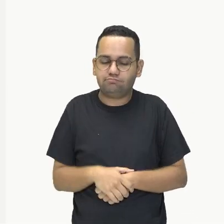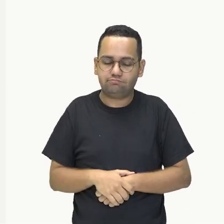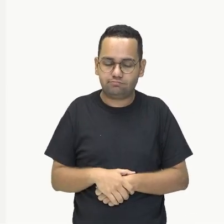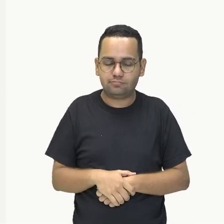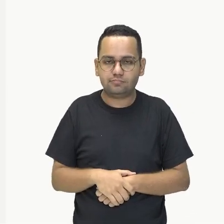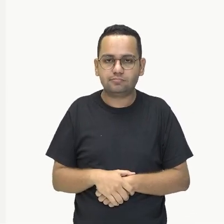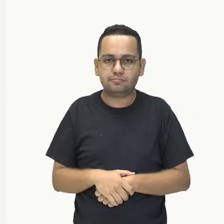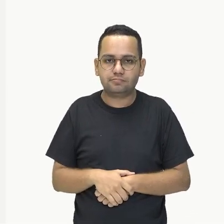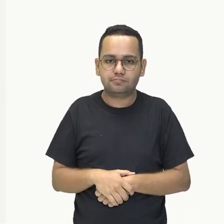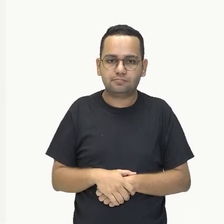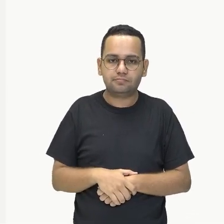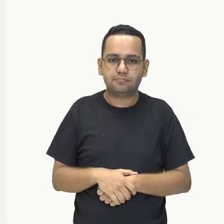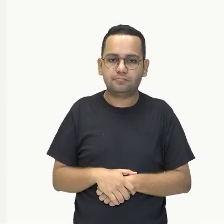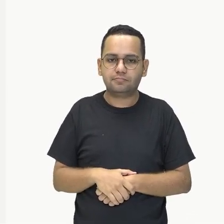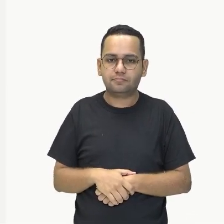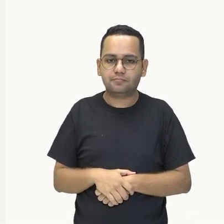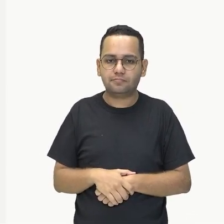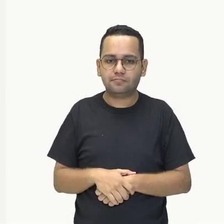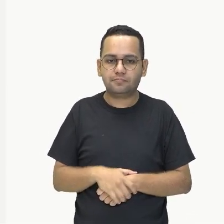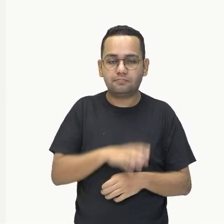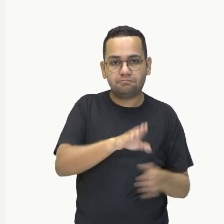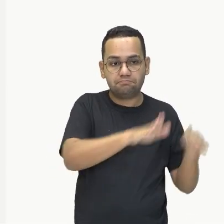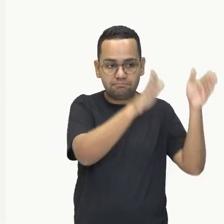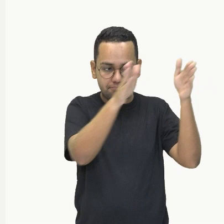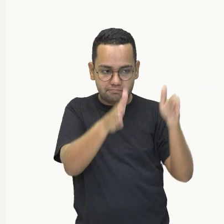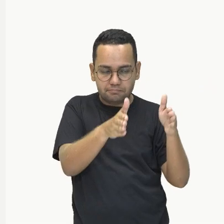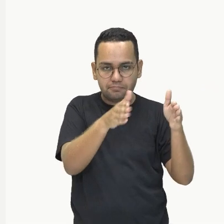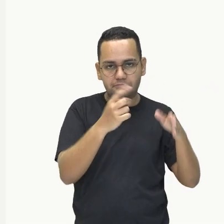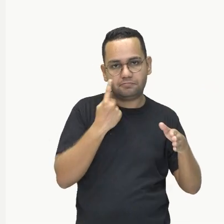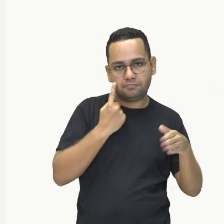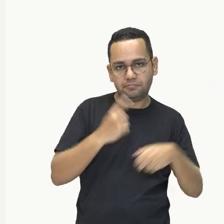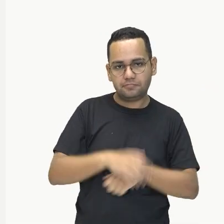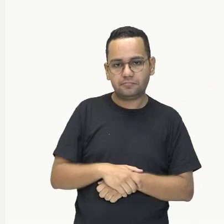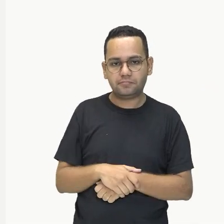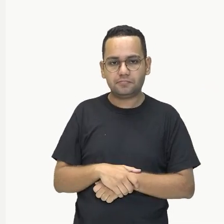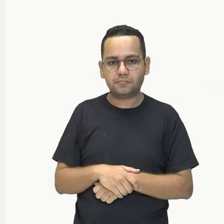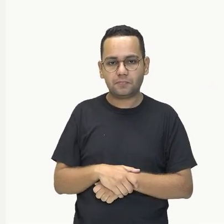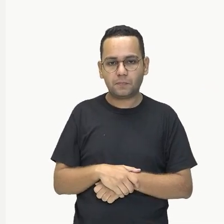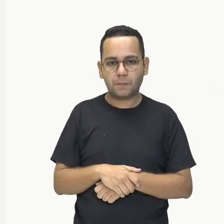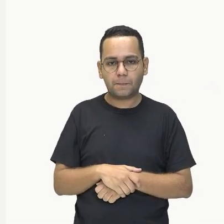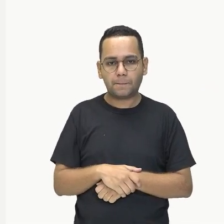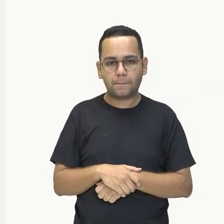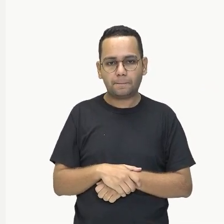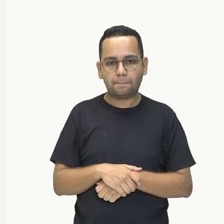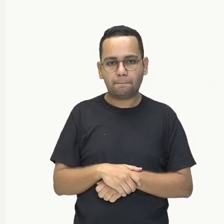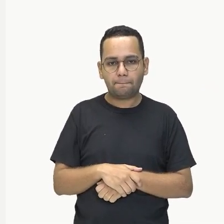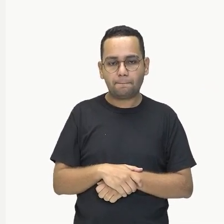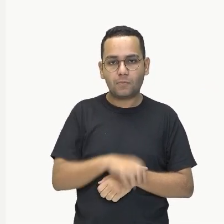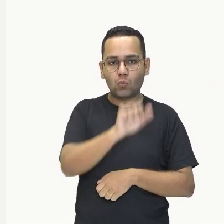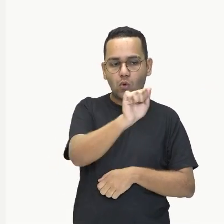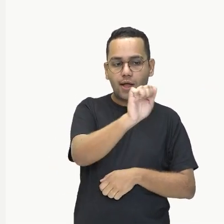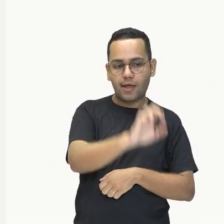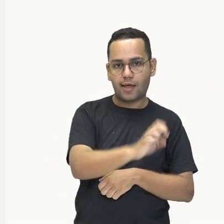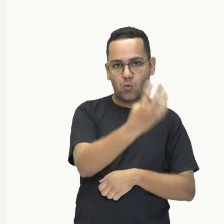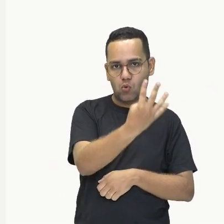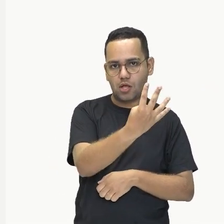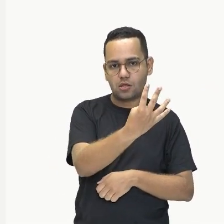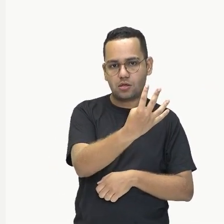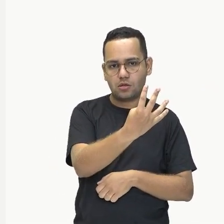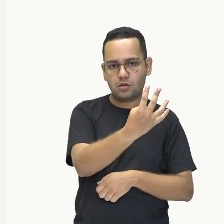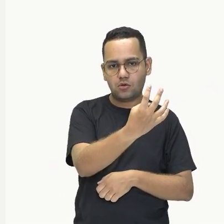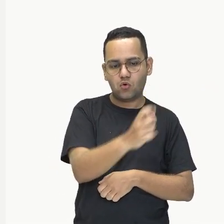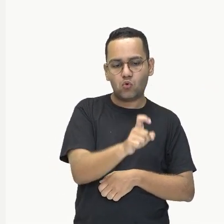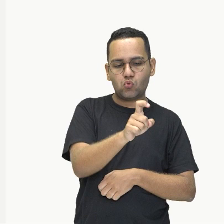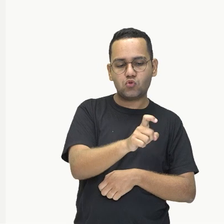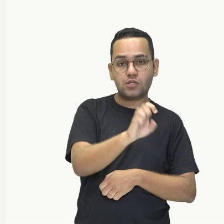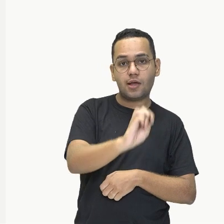grau. Olha aqui o nosso segundo termo. O A é elevado à quarta potência. O x